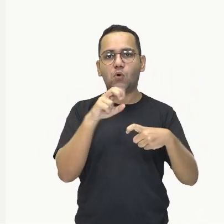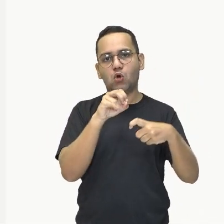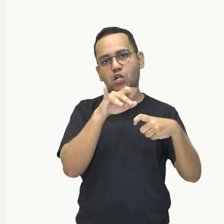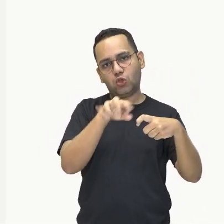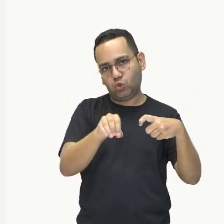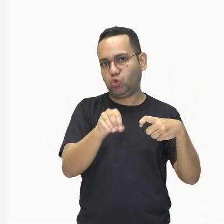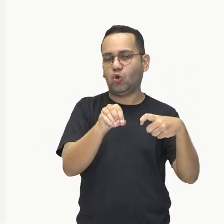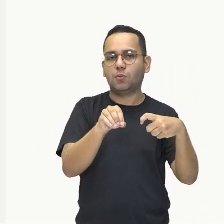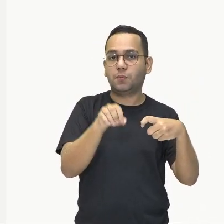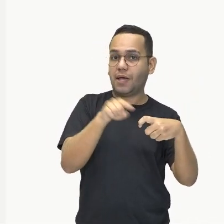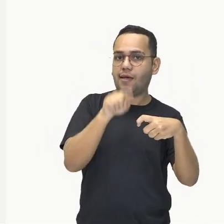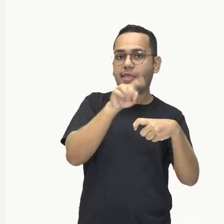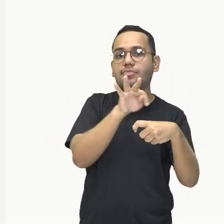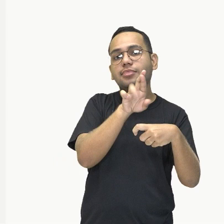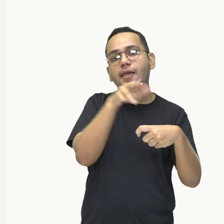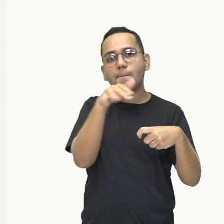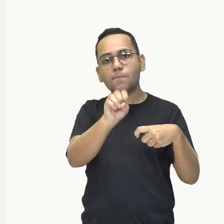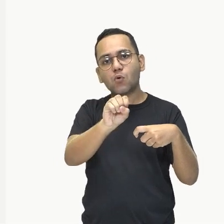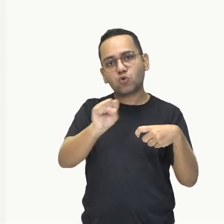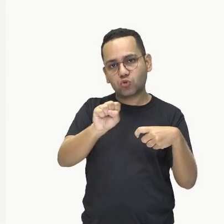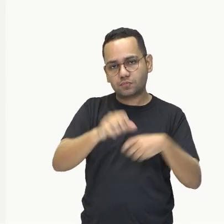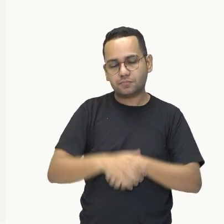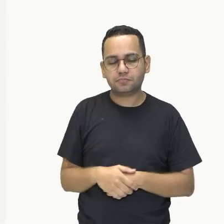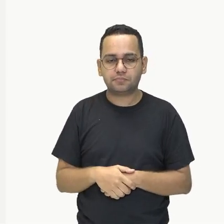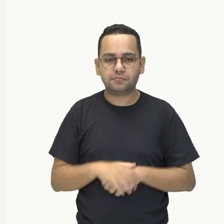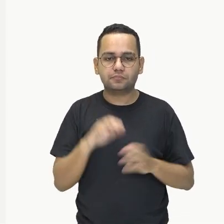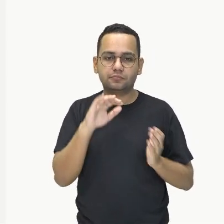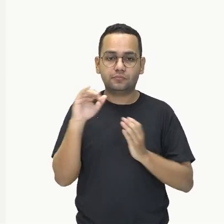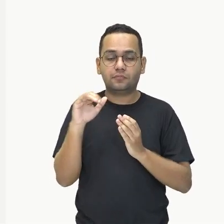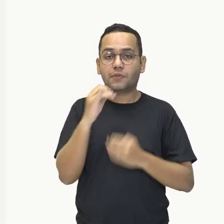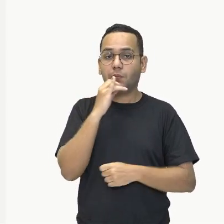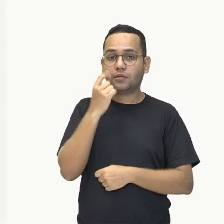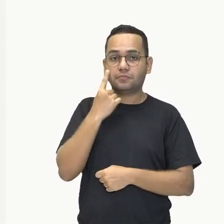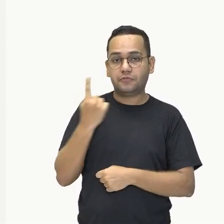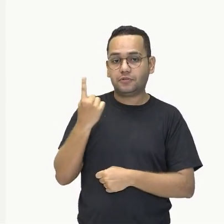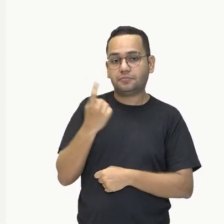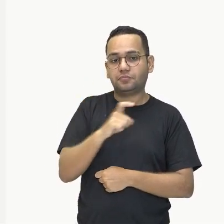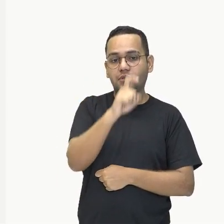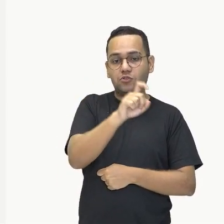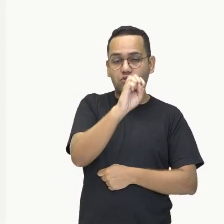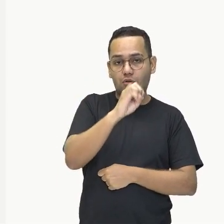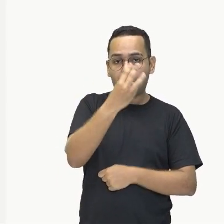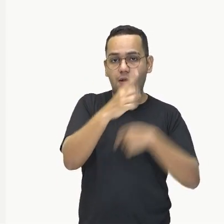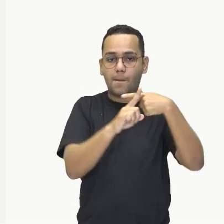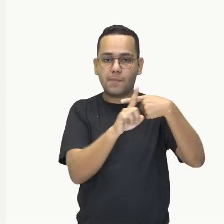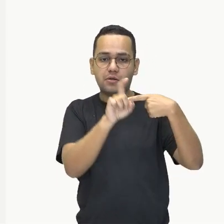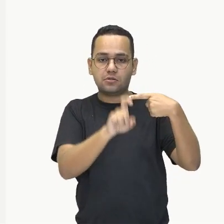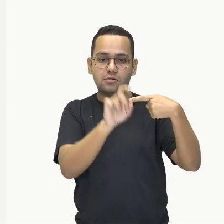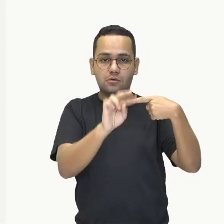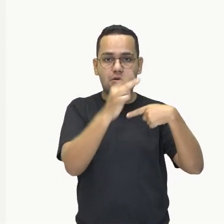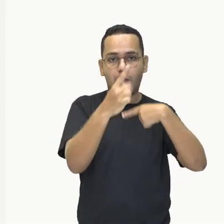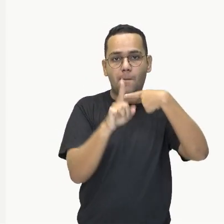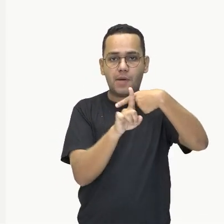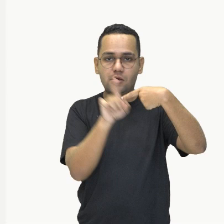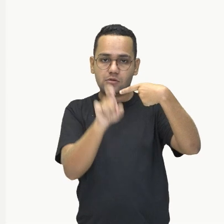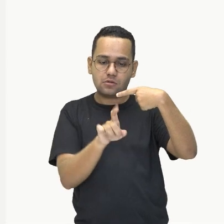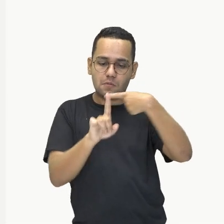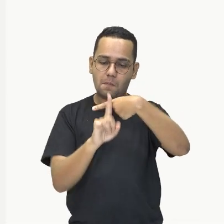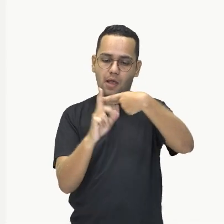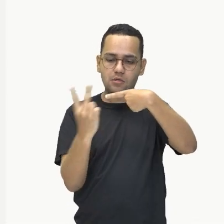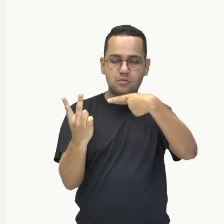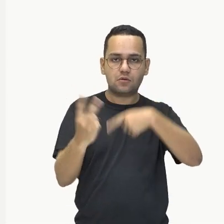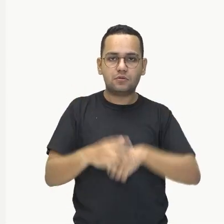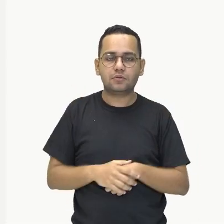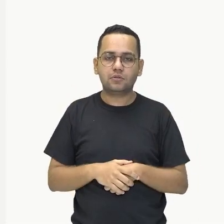mais x ao quadrado mais x mais 2, eu tenho aqui